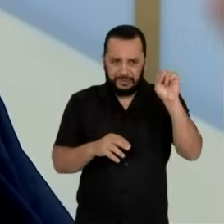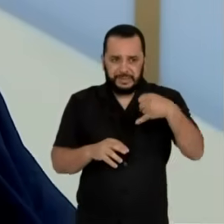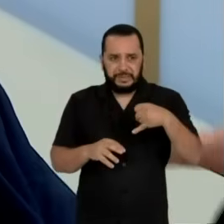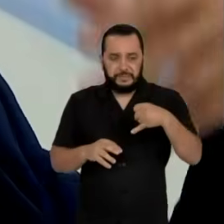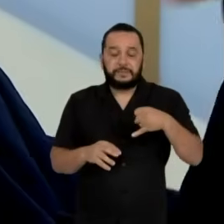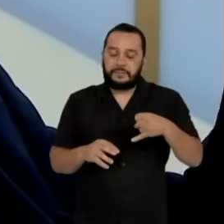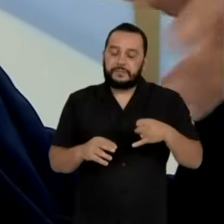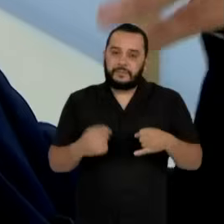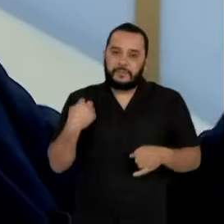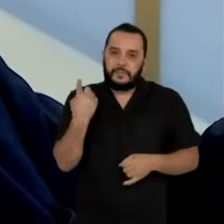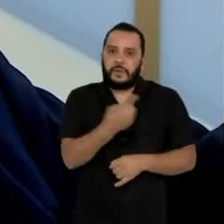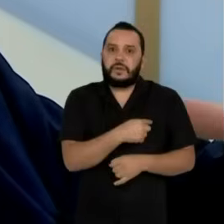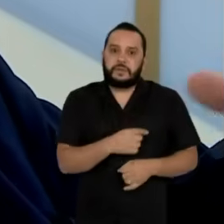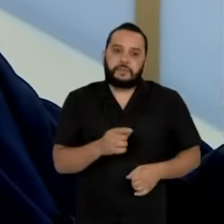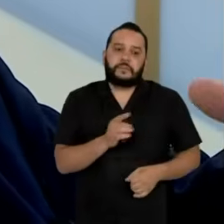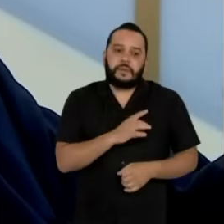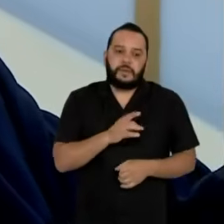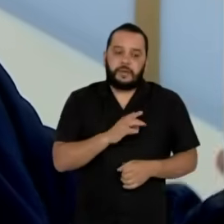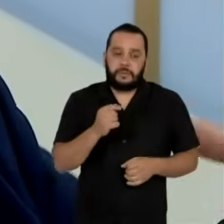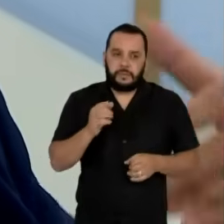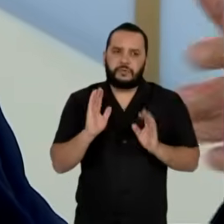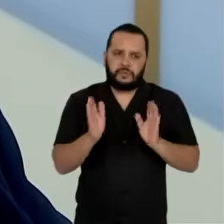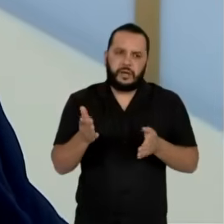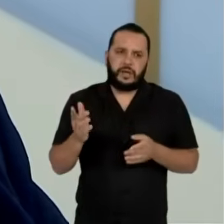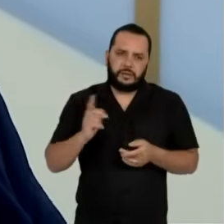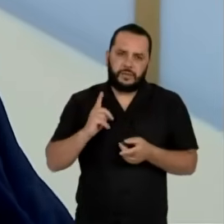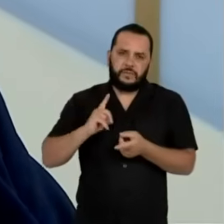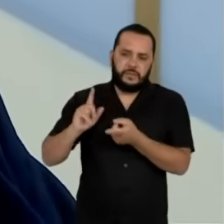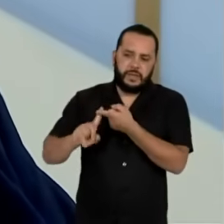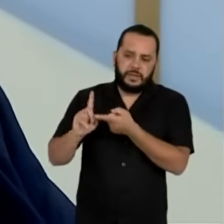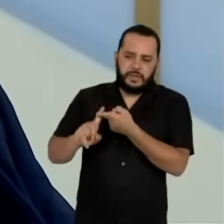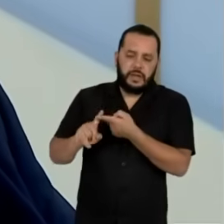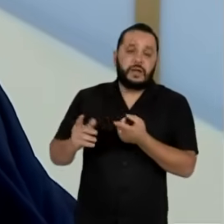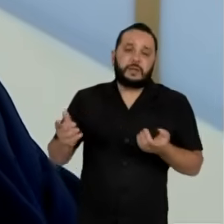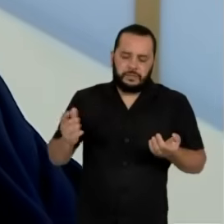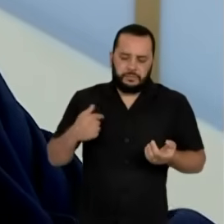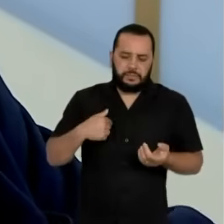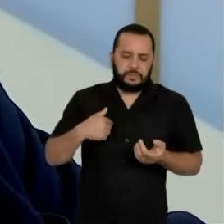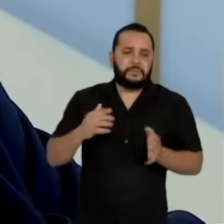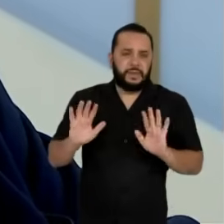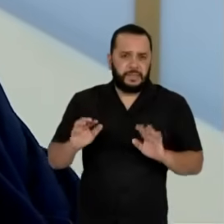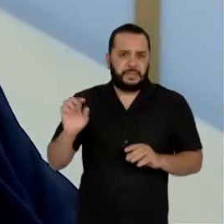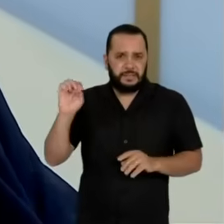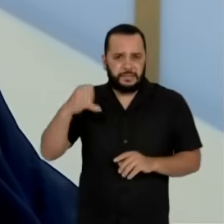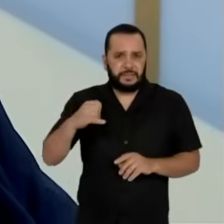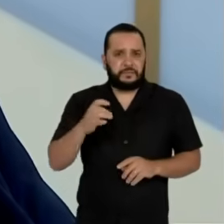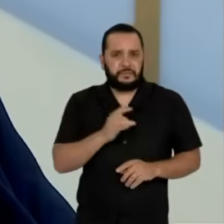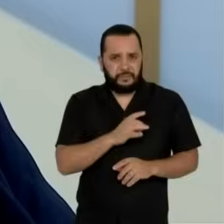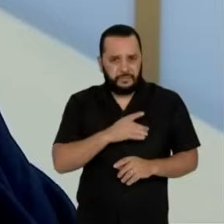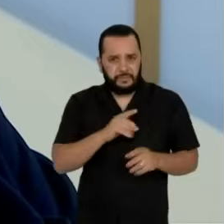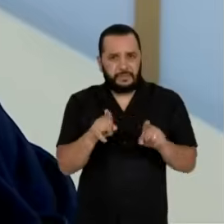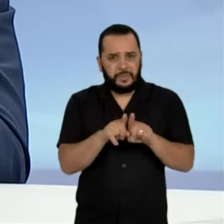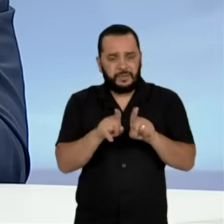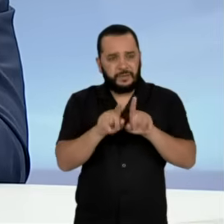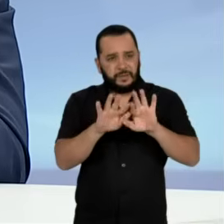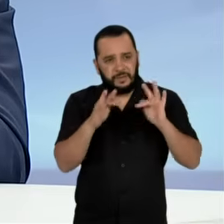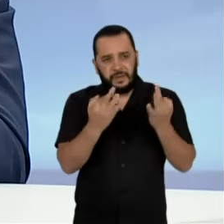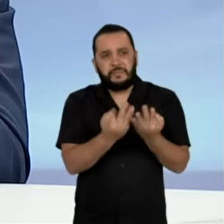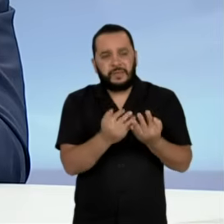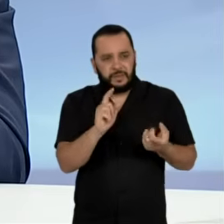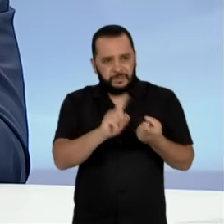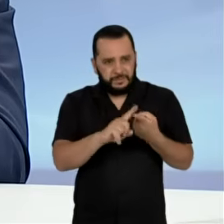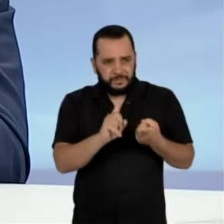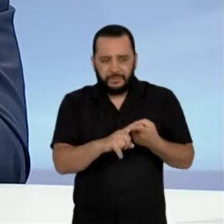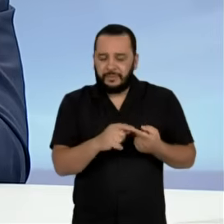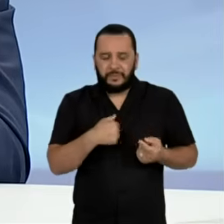já fui ameaçado, mas bem... Dessa vez a gente sim está com medo e a nossa família está ameaçada.